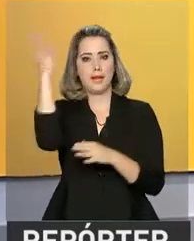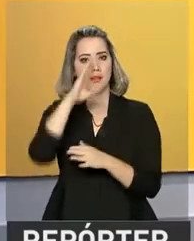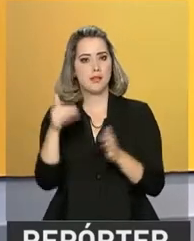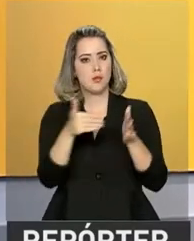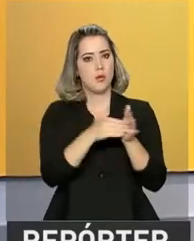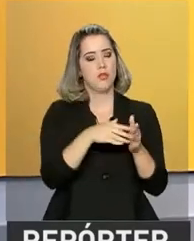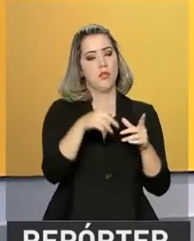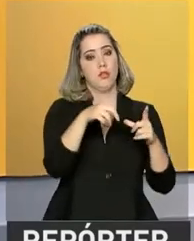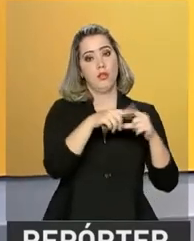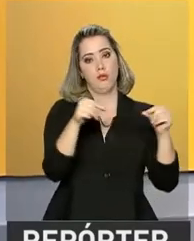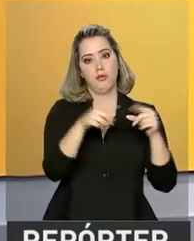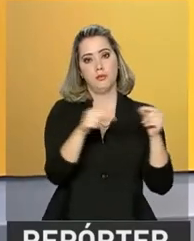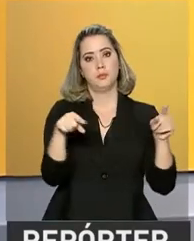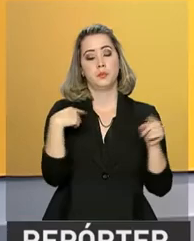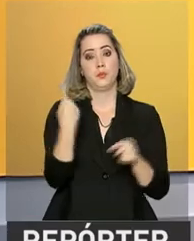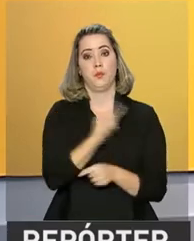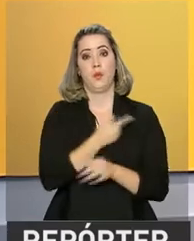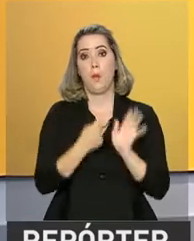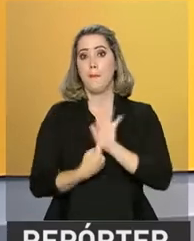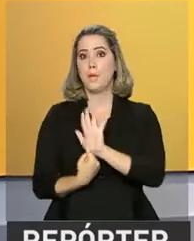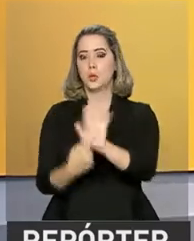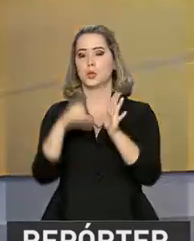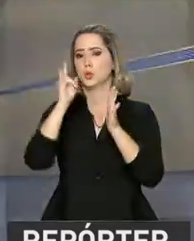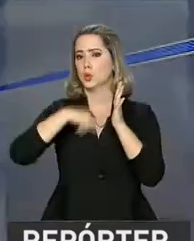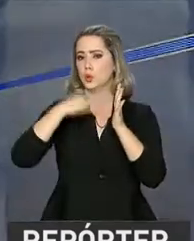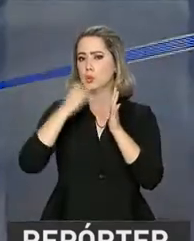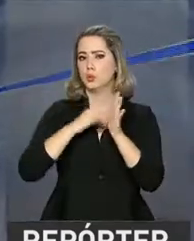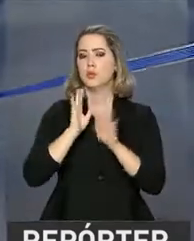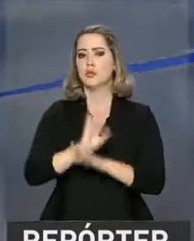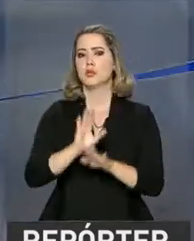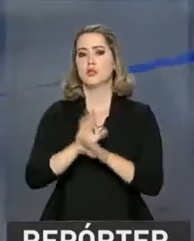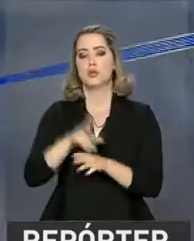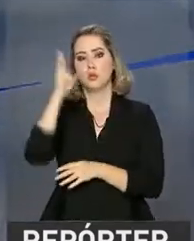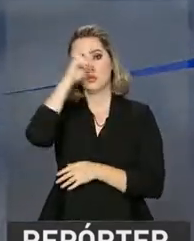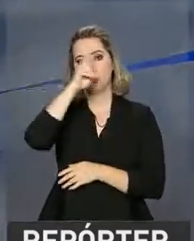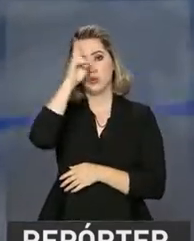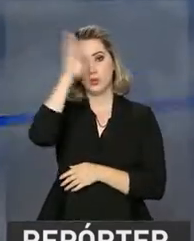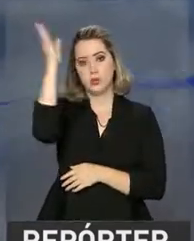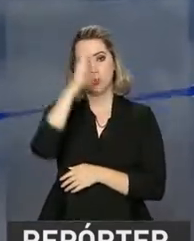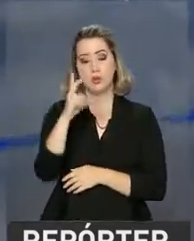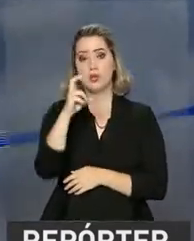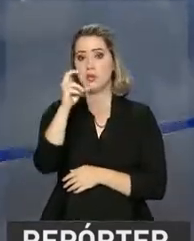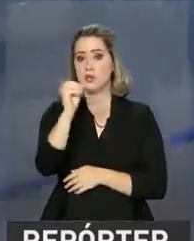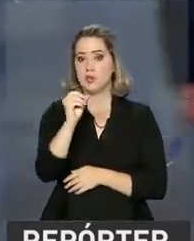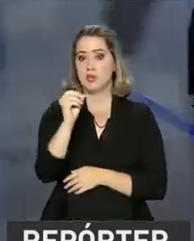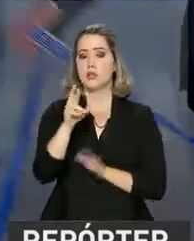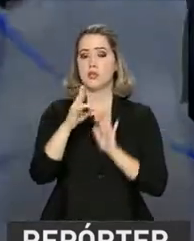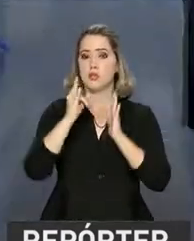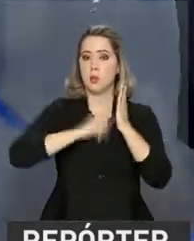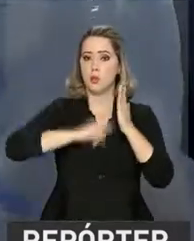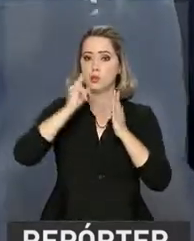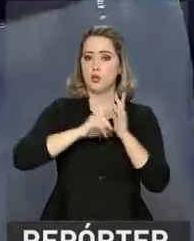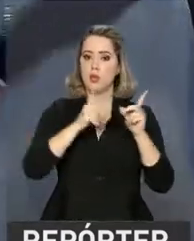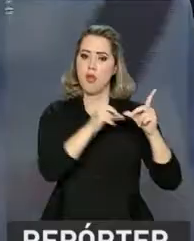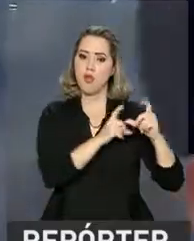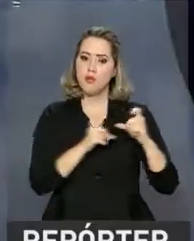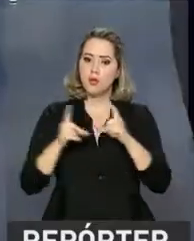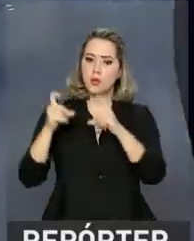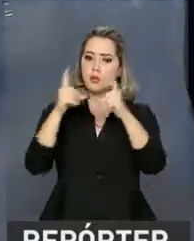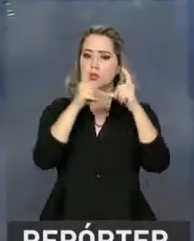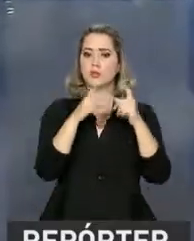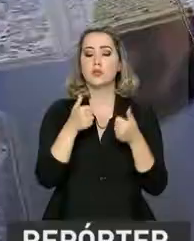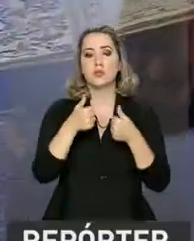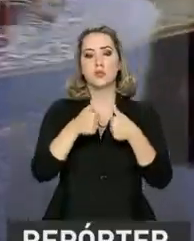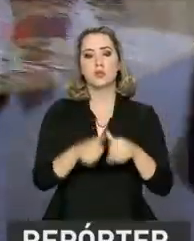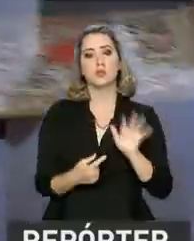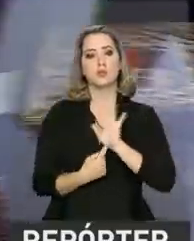a mostra traz documentos que ajuda a contar a história do brasil são 50 registros e fotografias que